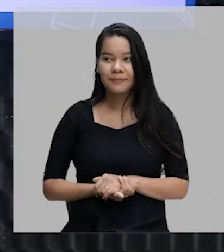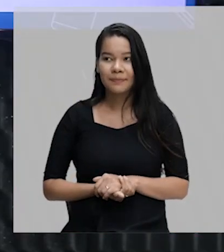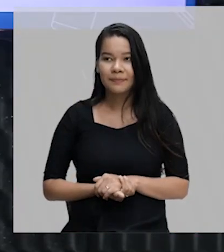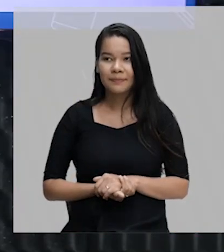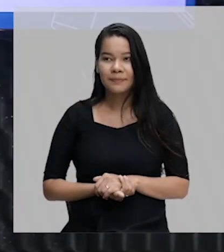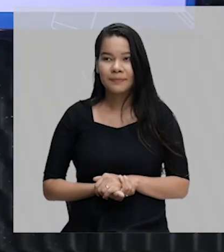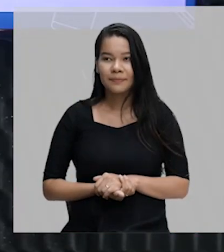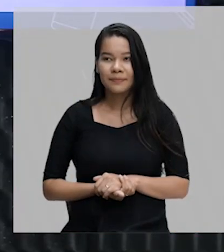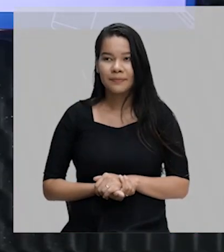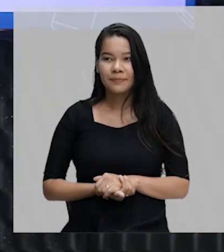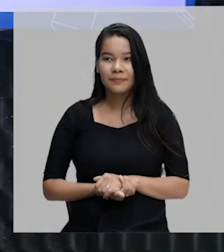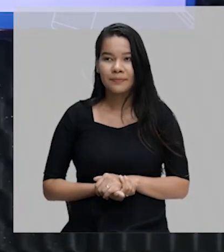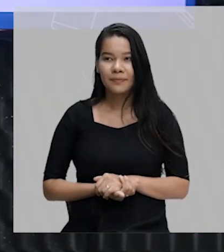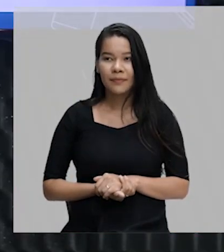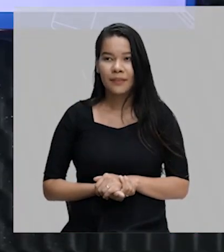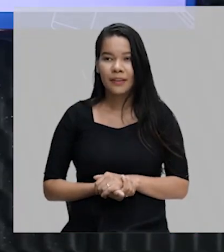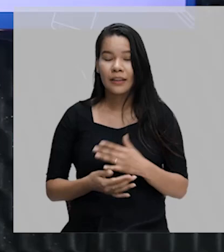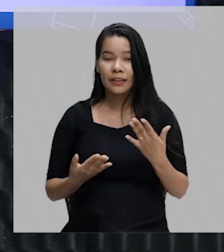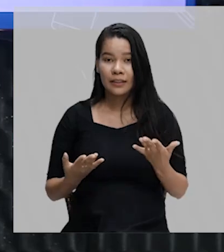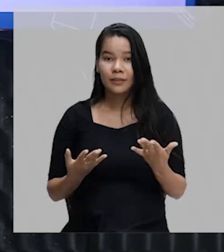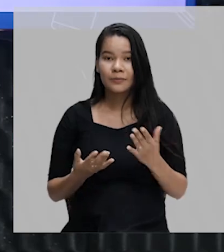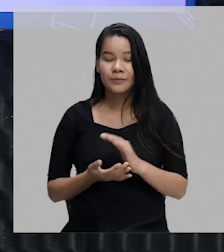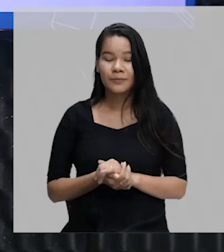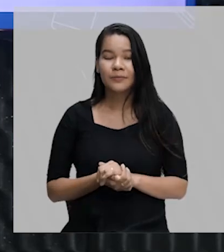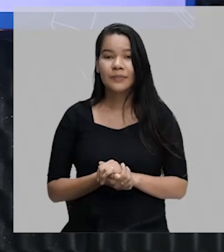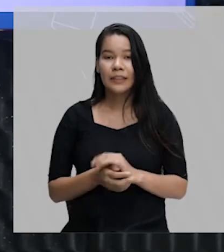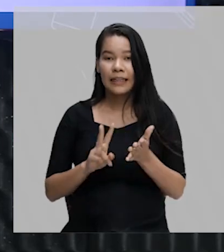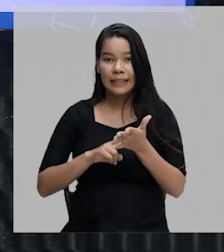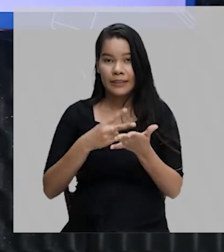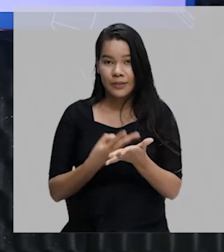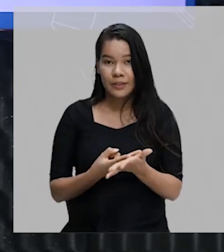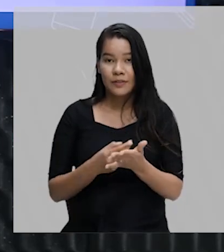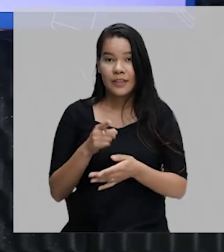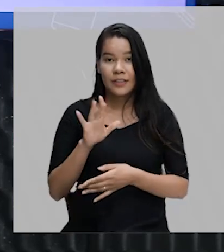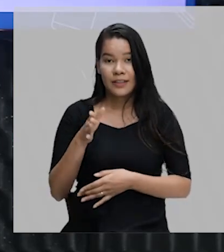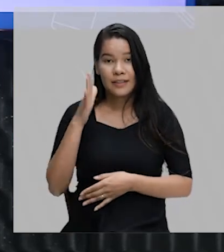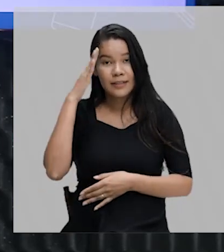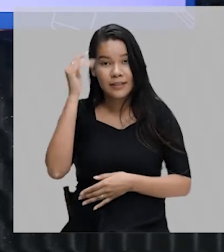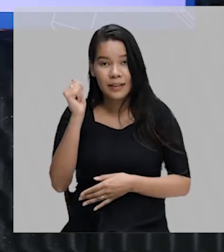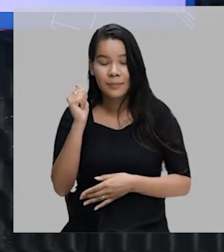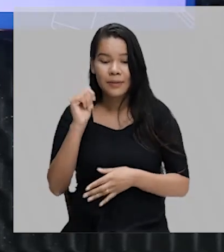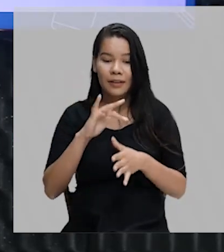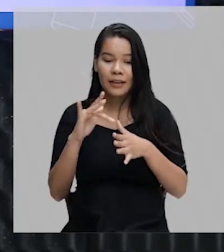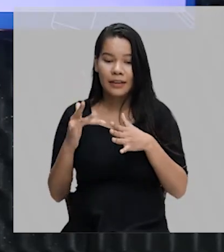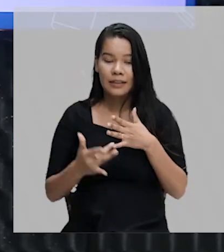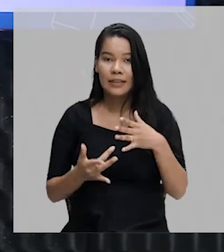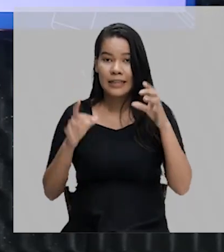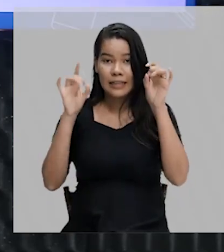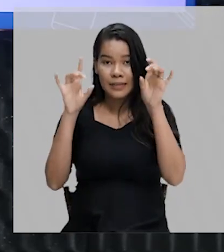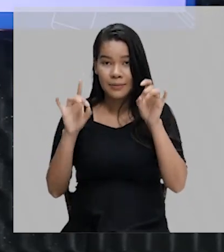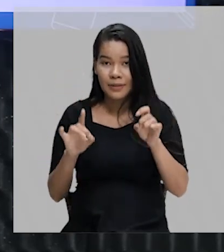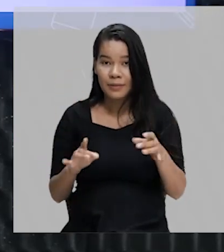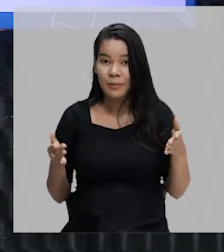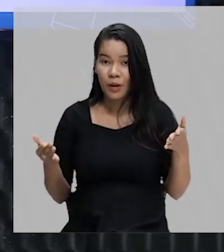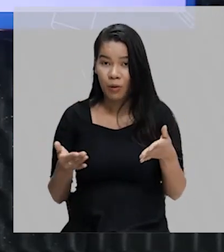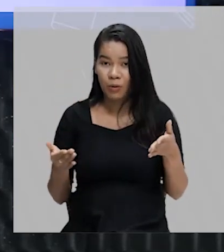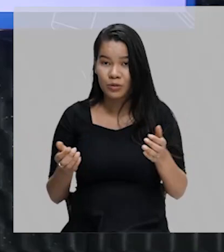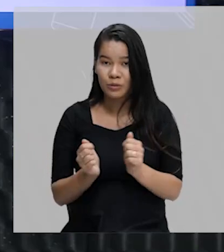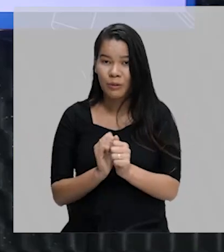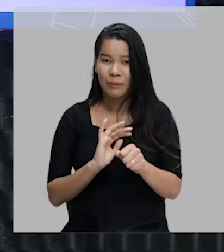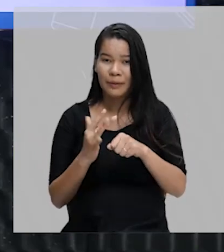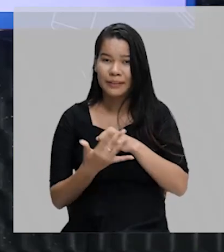uso de las redes sociales. Vocês sabem que a rede social, principalmente nesse período de pandemia, ela